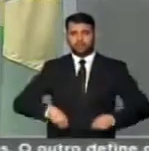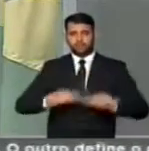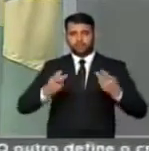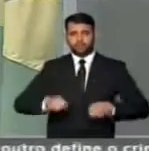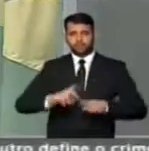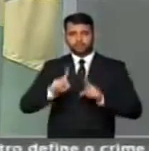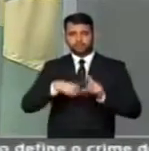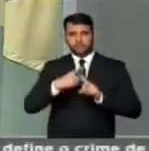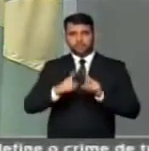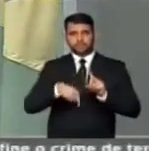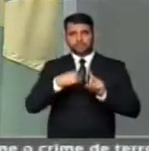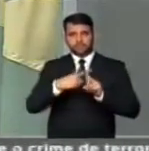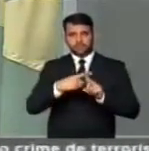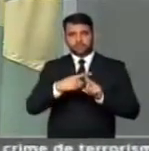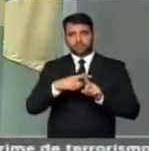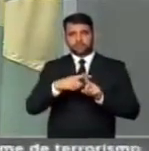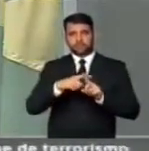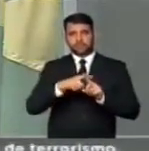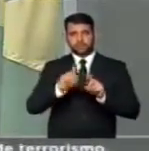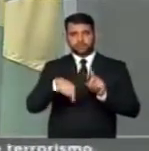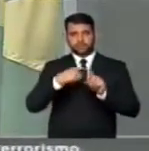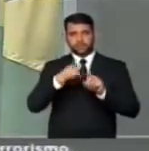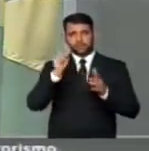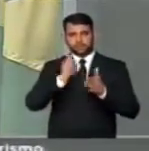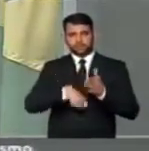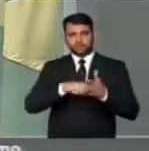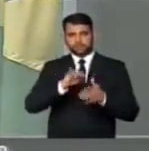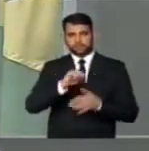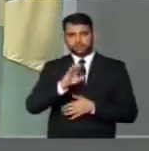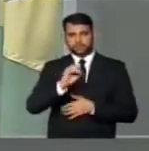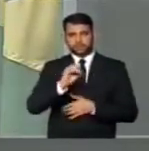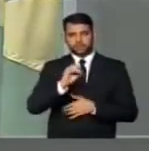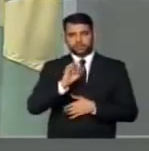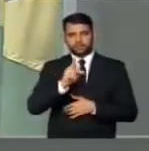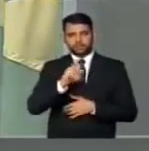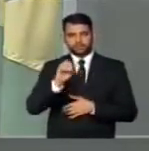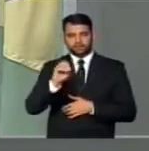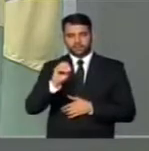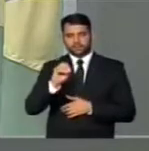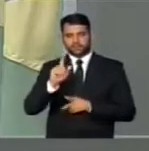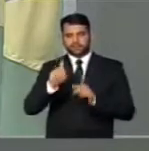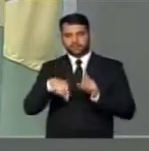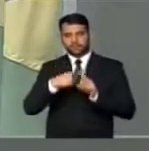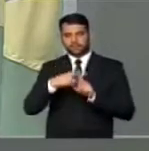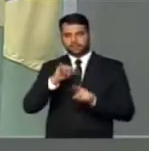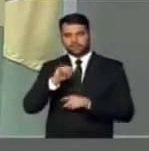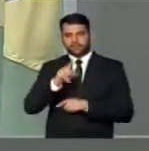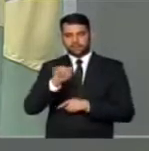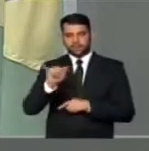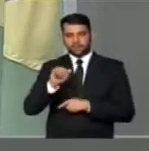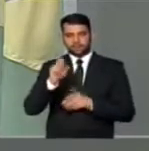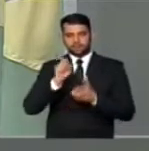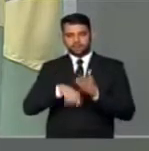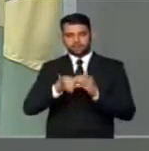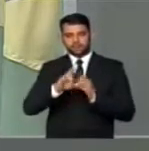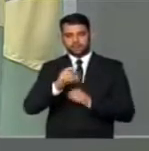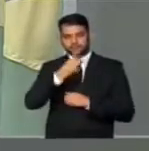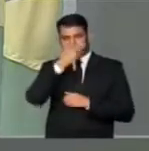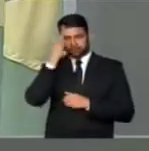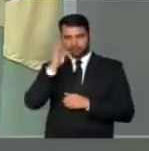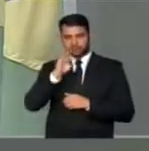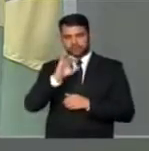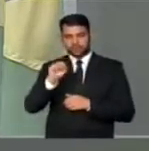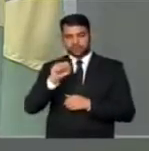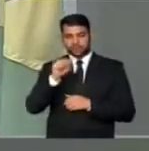gastando mais, aumentando impostos, como piso com FIS, aumentando IPI, aumentando imposto de renda à pessoa